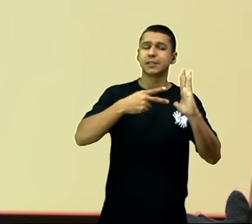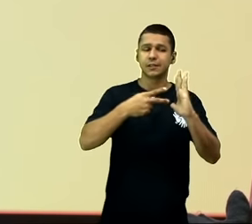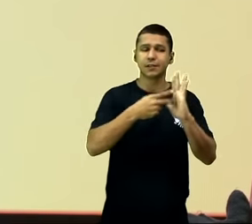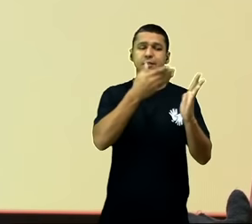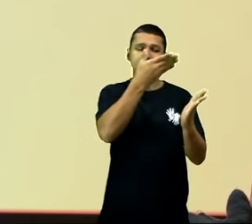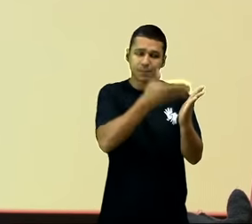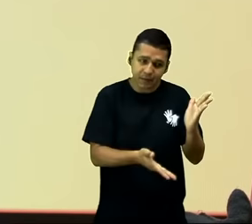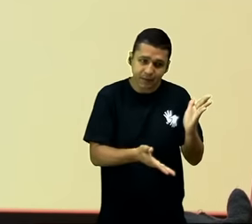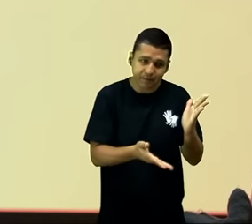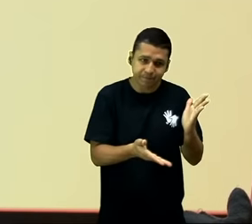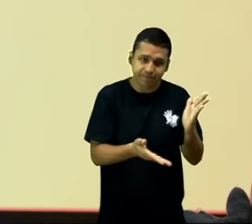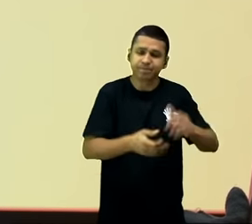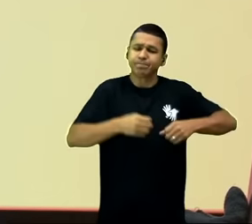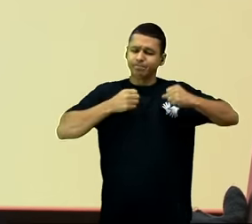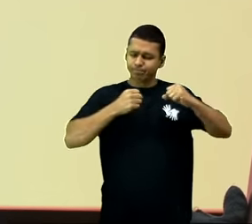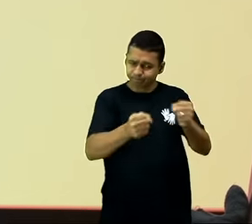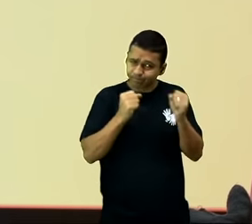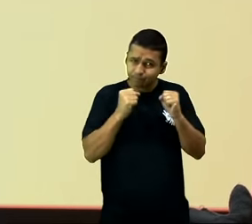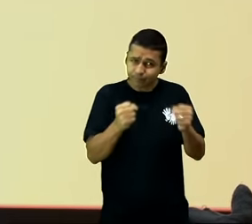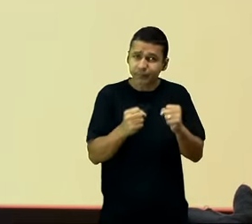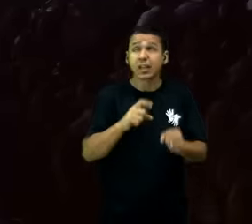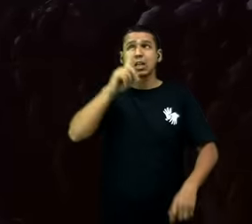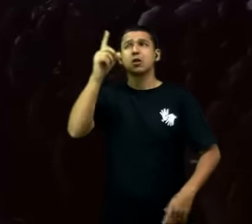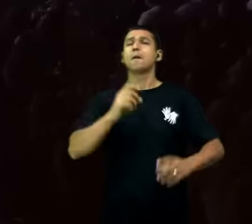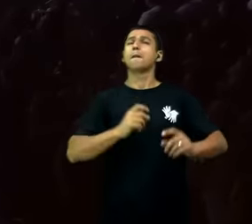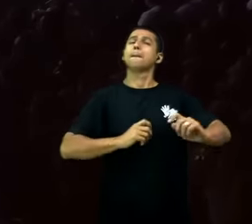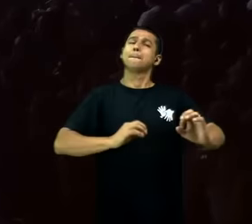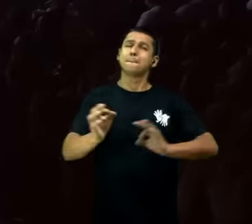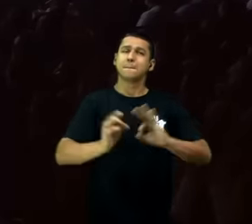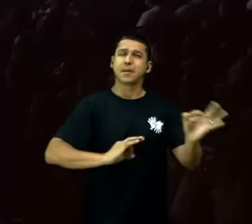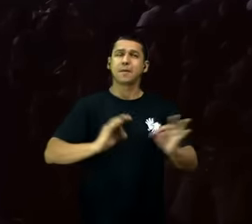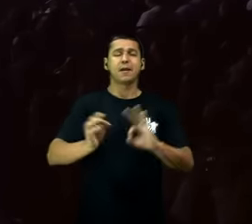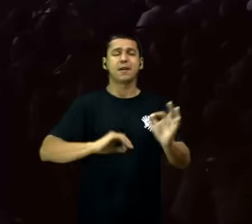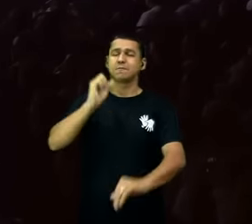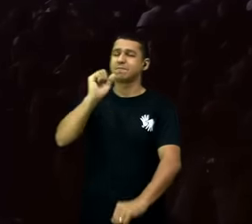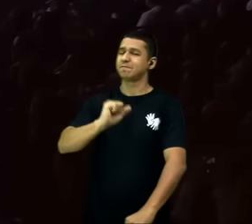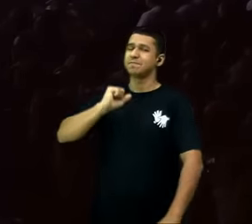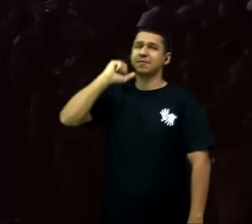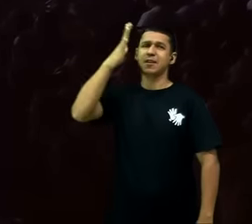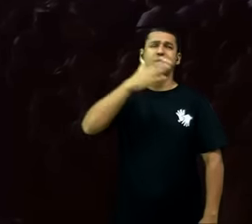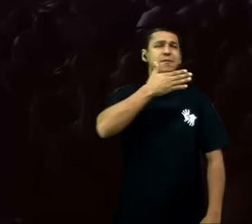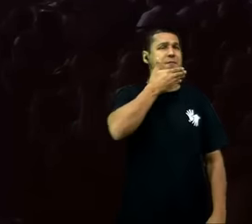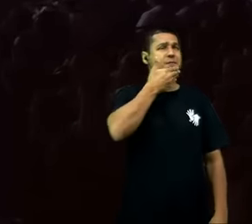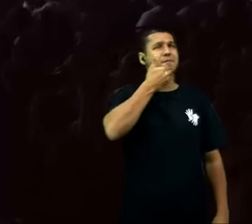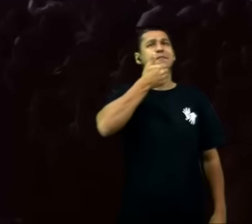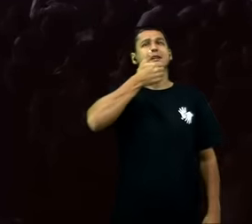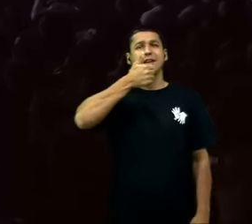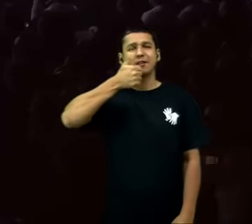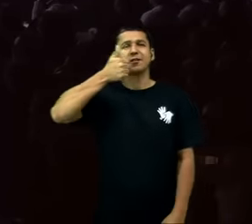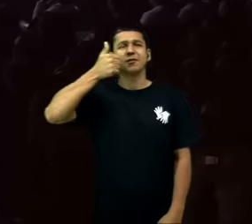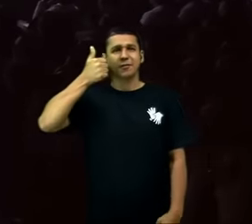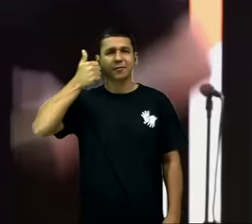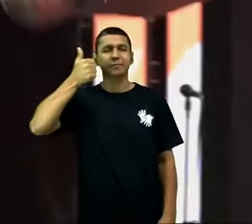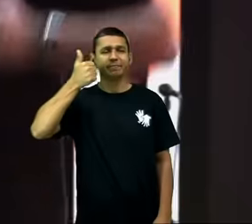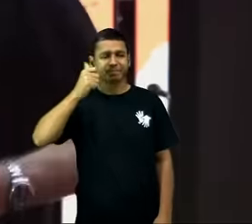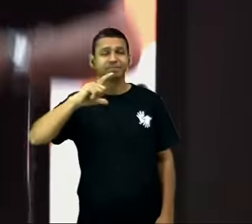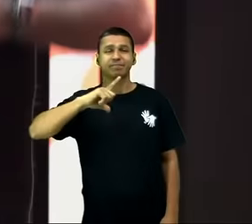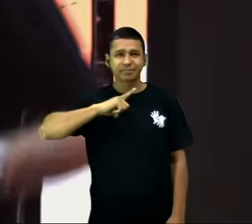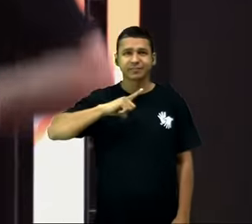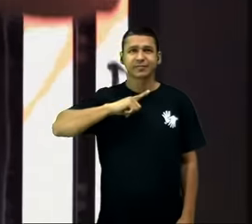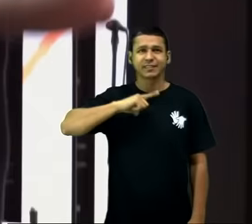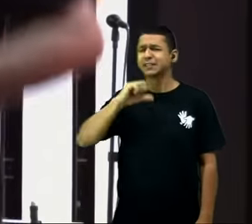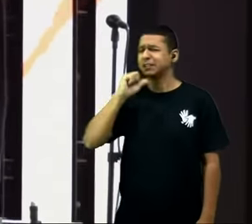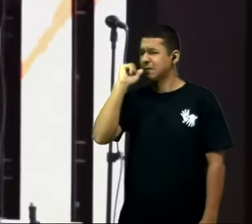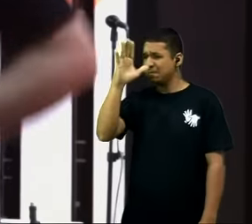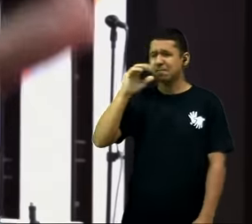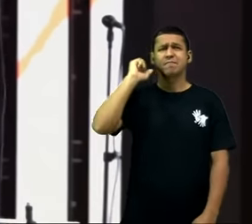perder. Sacode ele e diga assim: Deus está preparando coisa muito maior, muito melhor. Tem coisa maior vindo aí. Tem mais,